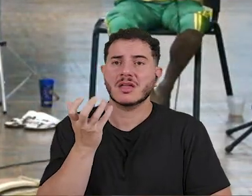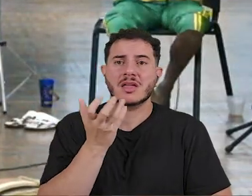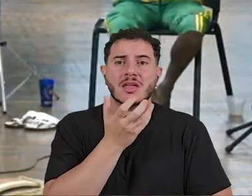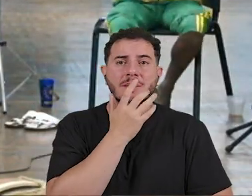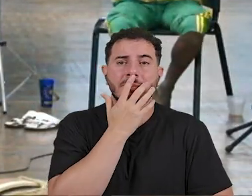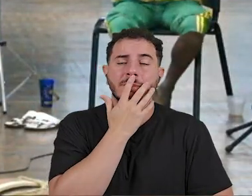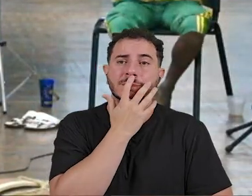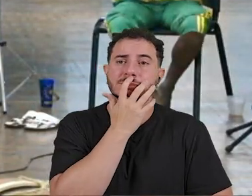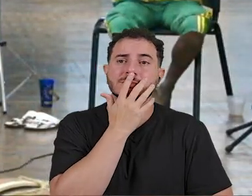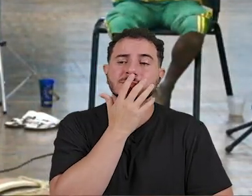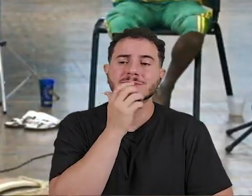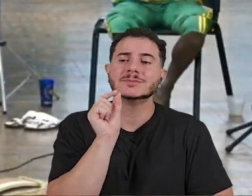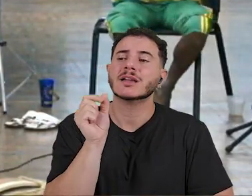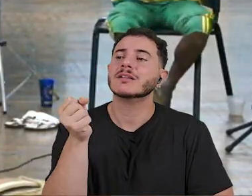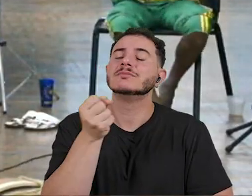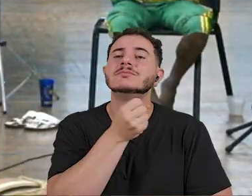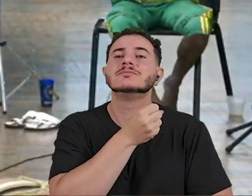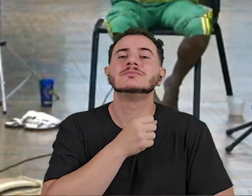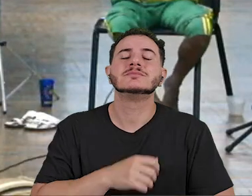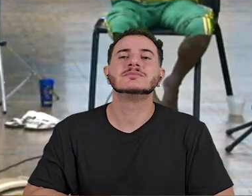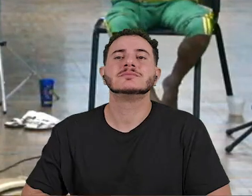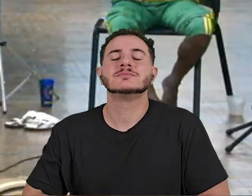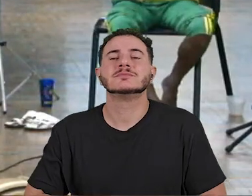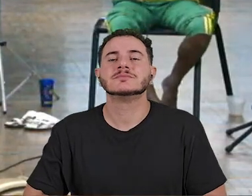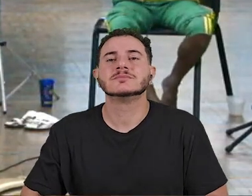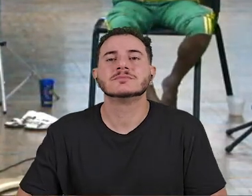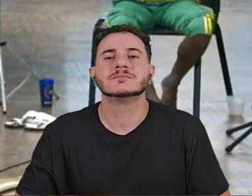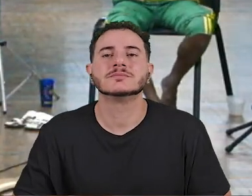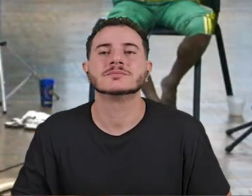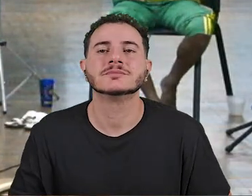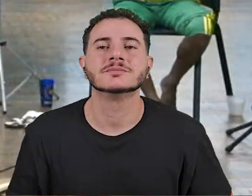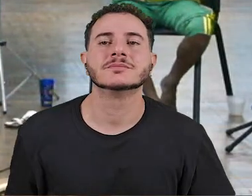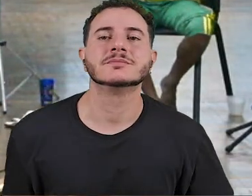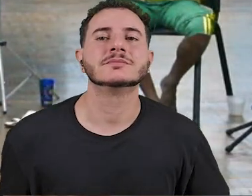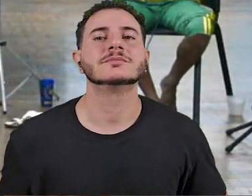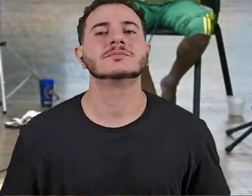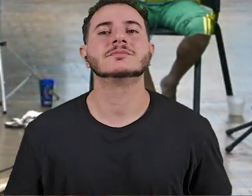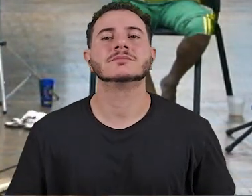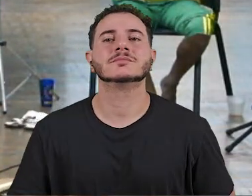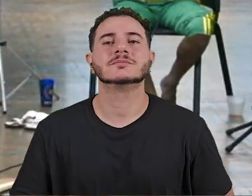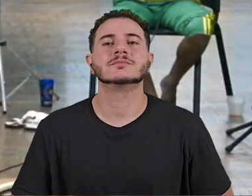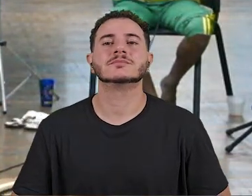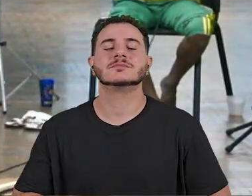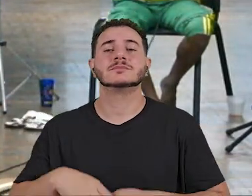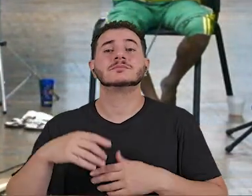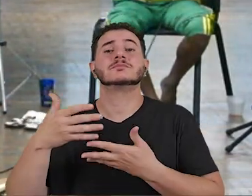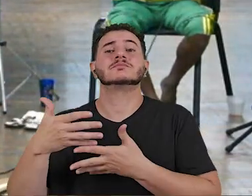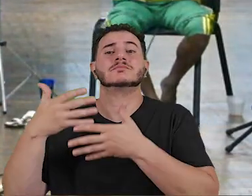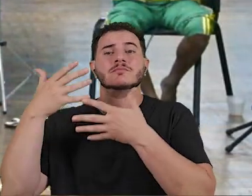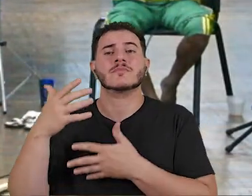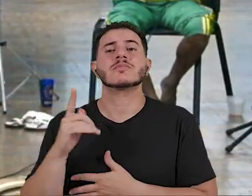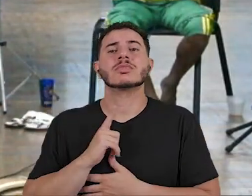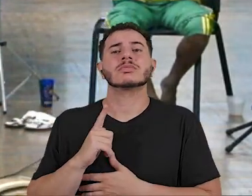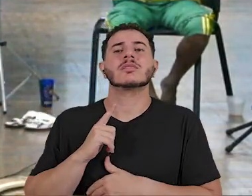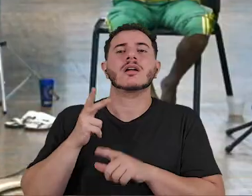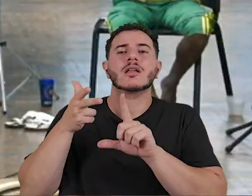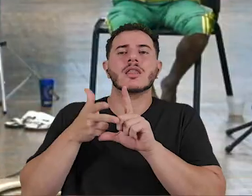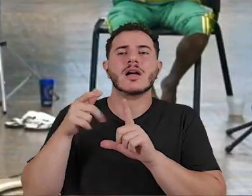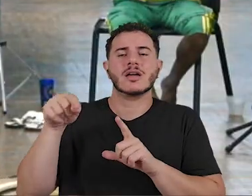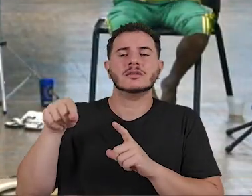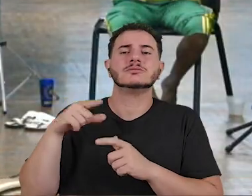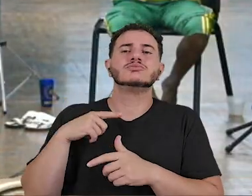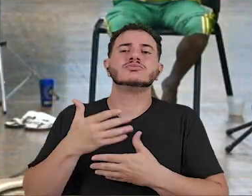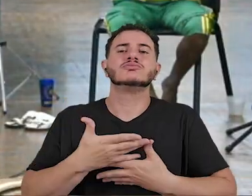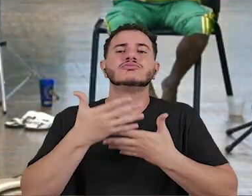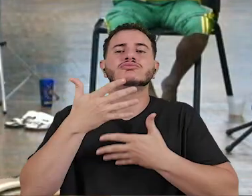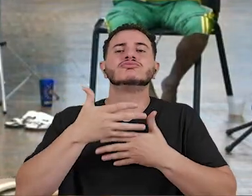Telespectadores. Gente, tem uma galera aqui online, tá? Então vou dar um salve da galera que tá vendo aqui, tá?